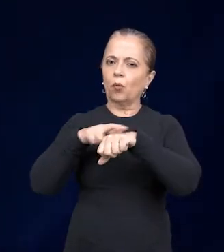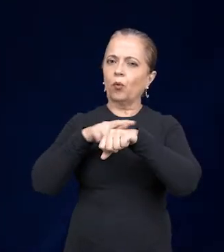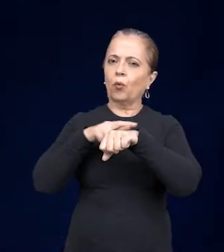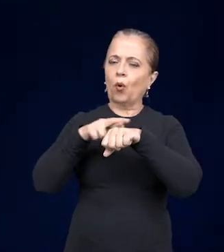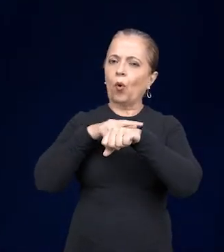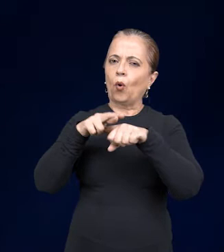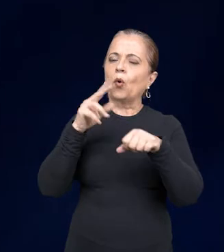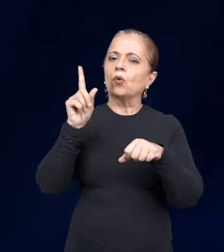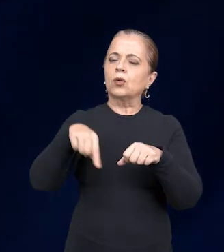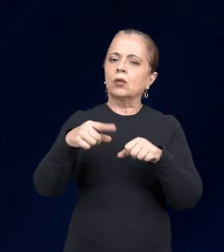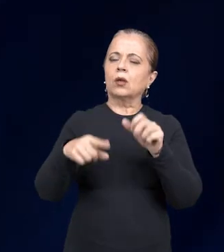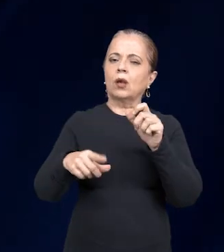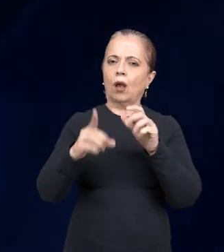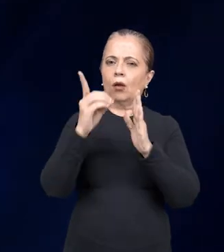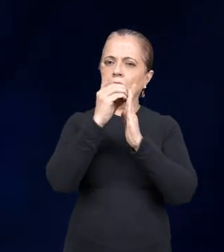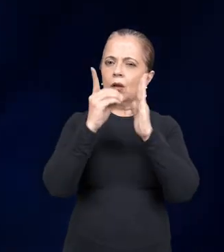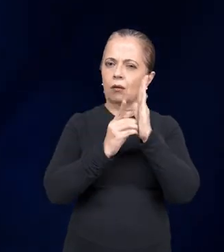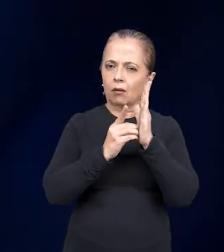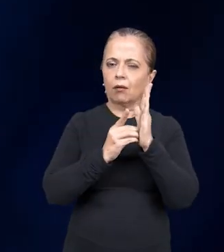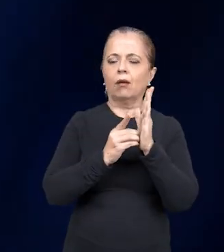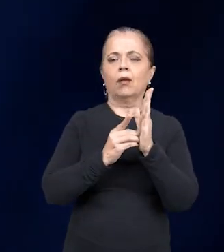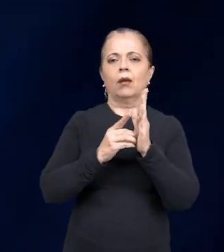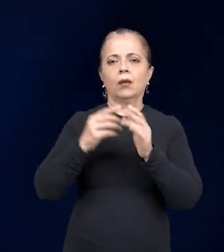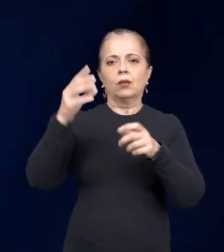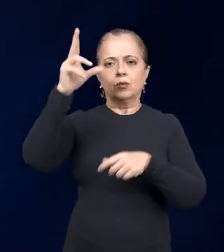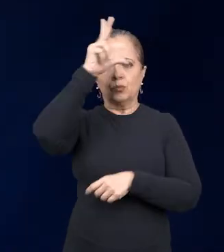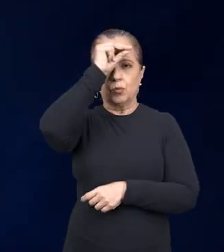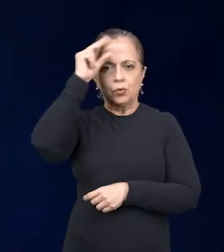como previstas no Decreto Municipal número